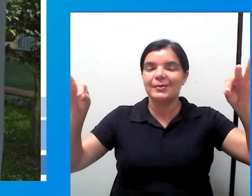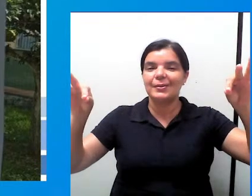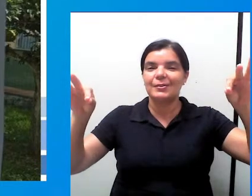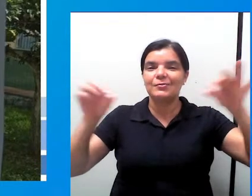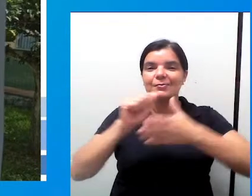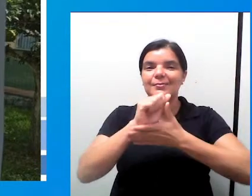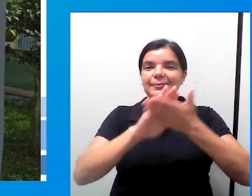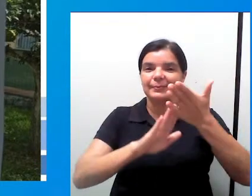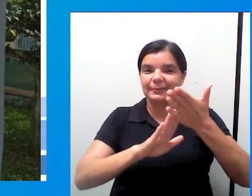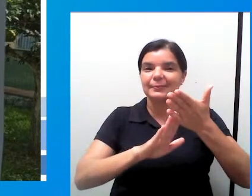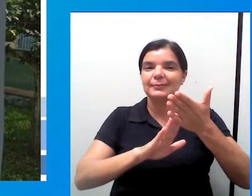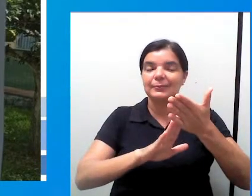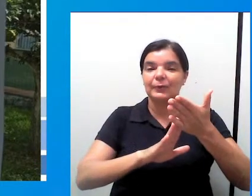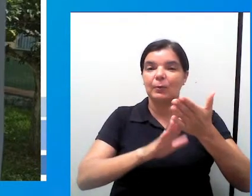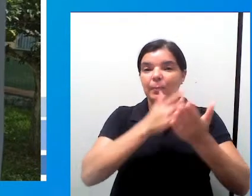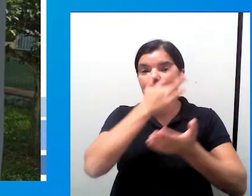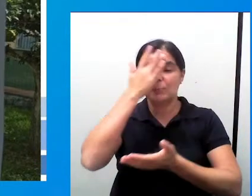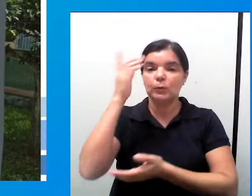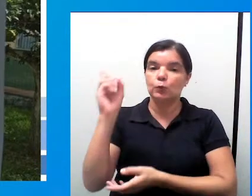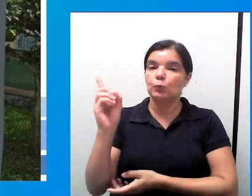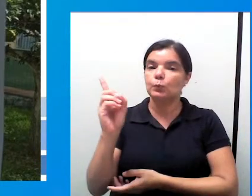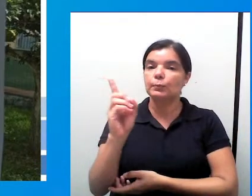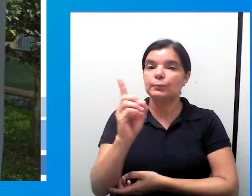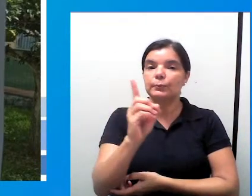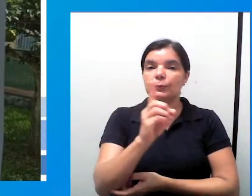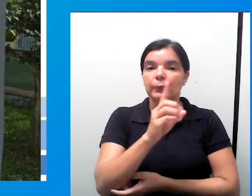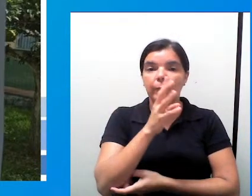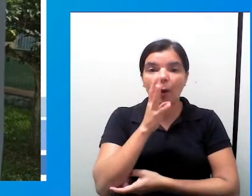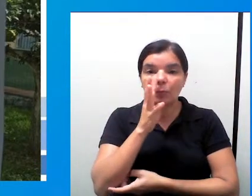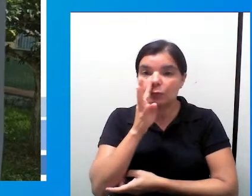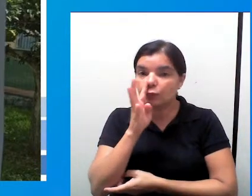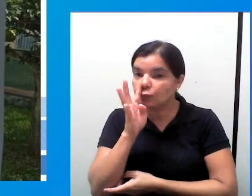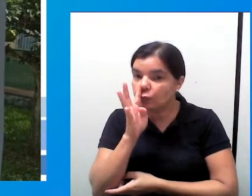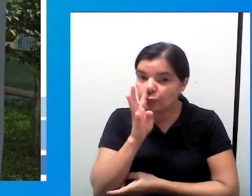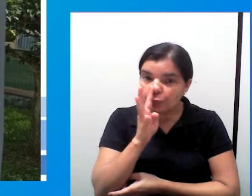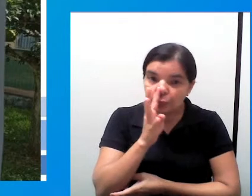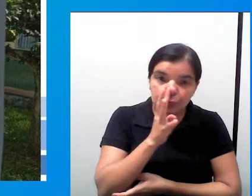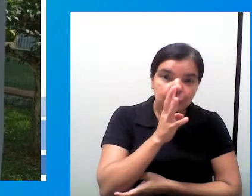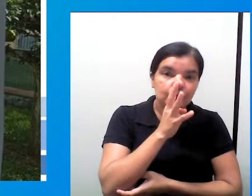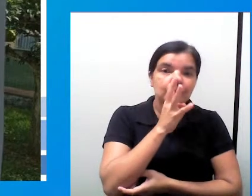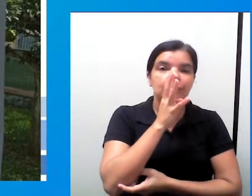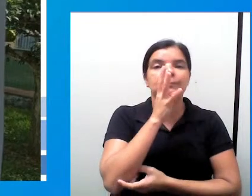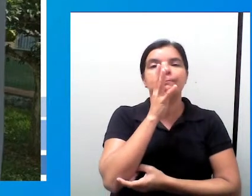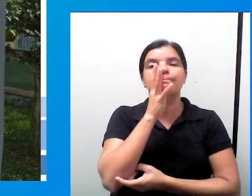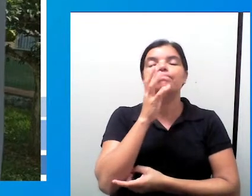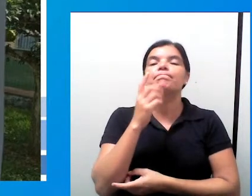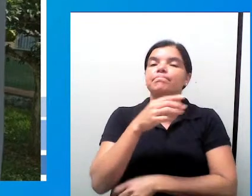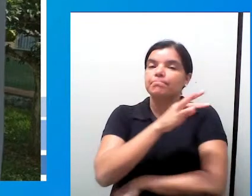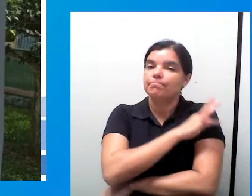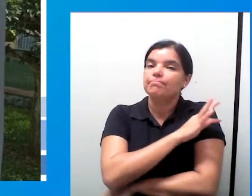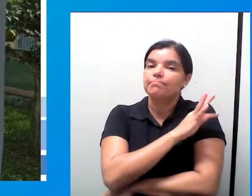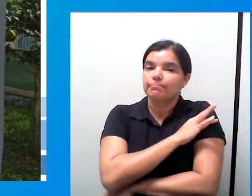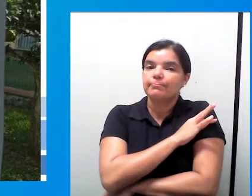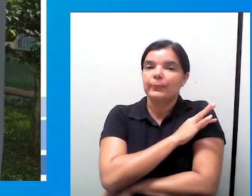lá no campus para todos os alunos verem, né, tanto do graduação quanto do curso técnico, o que gerava bastante